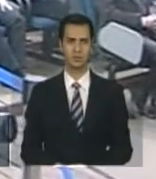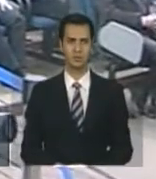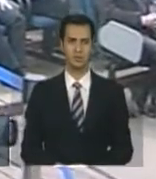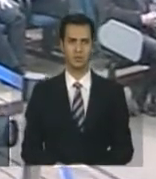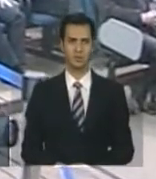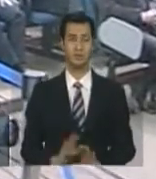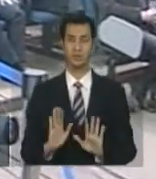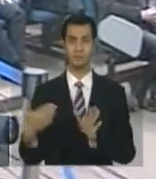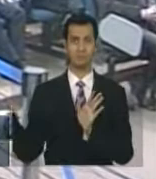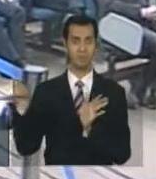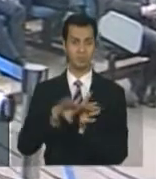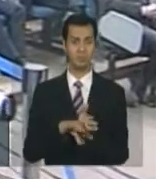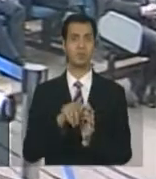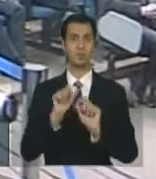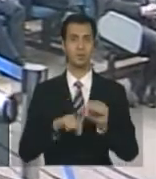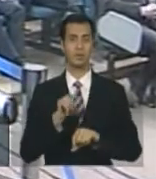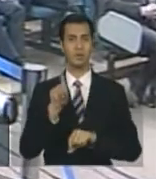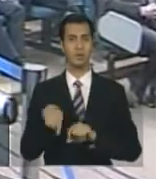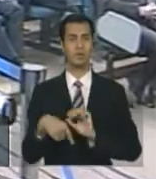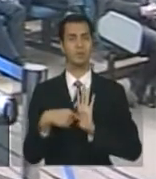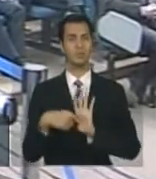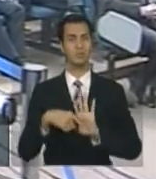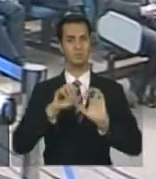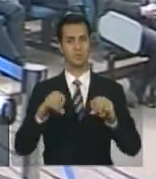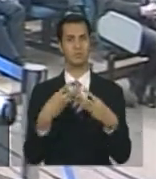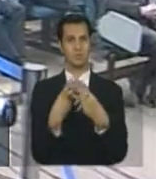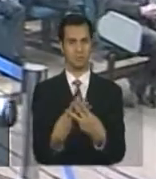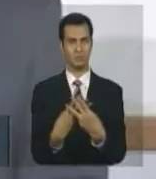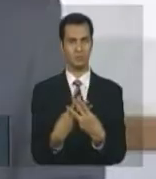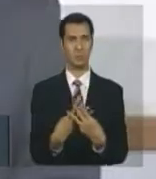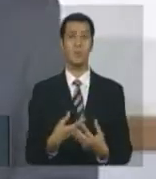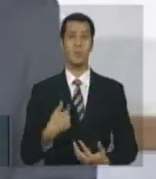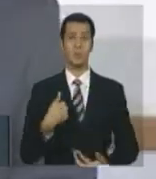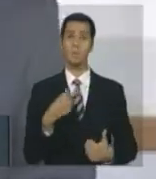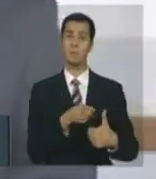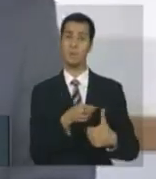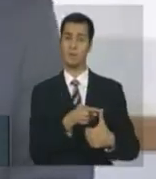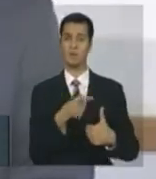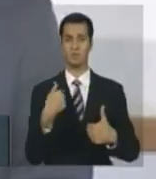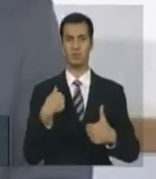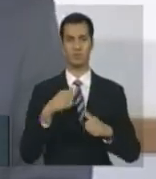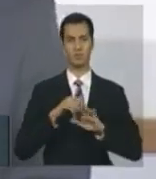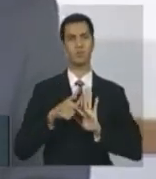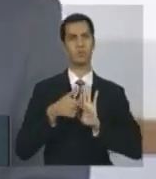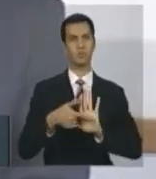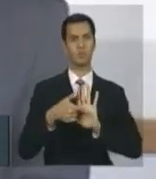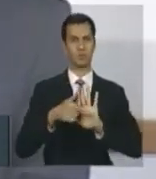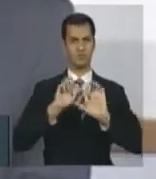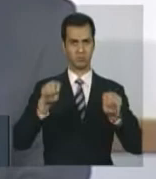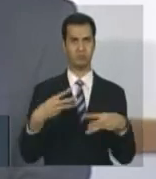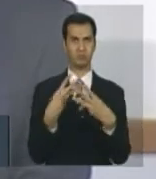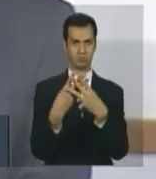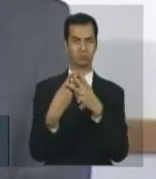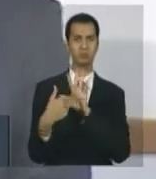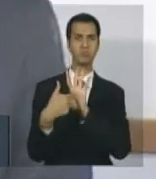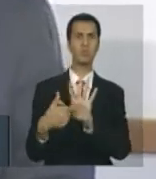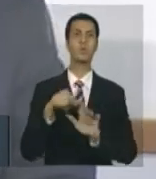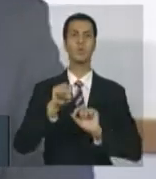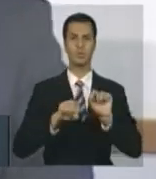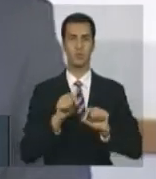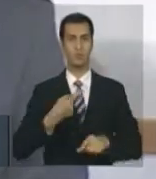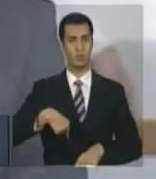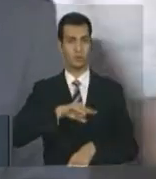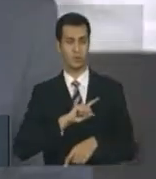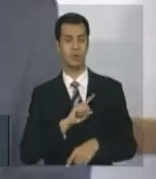chegada, já chegou, da nossa apresentação. Eu vou fazer primeiro uma apresentação relativa à